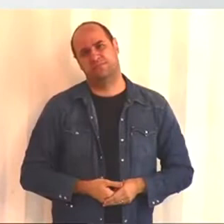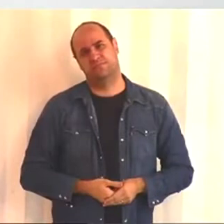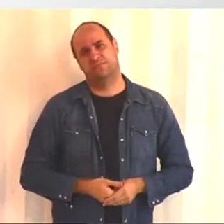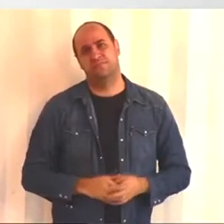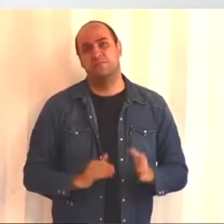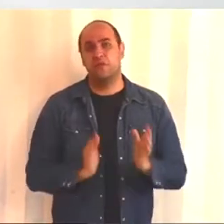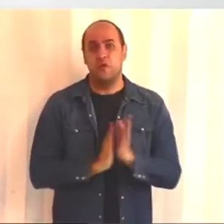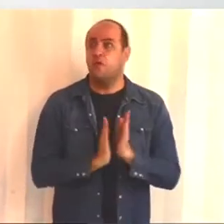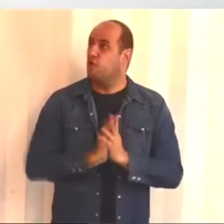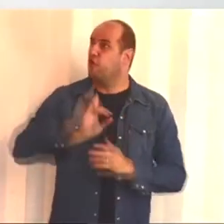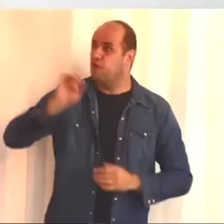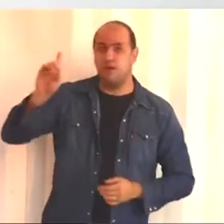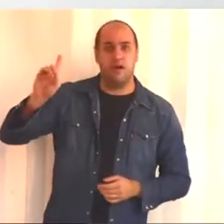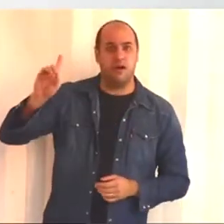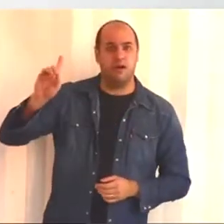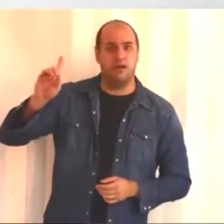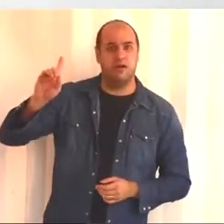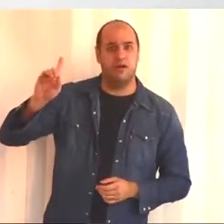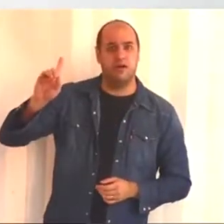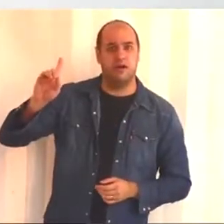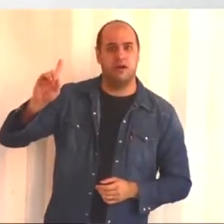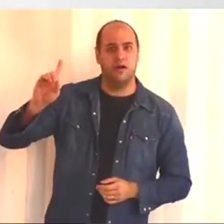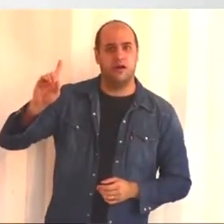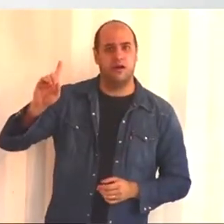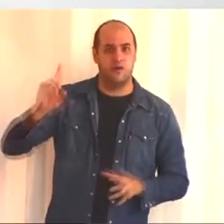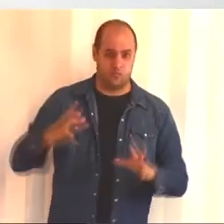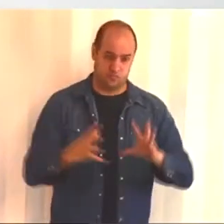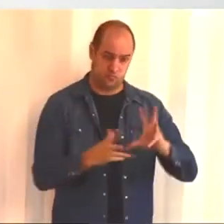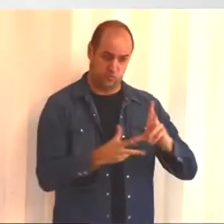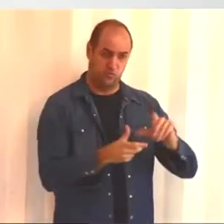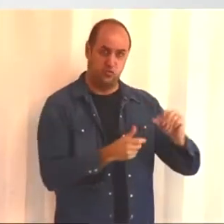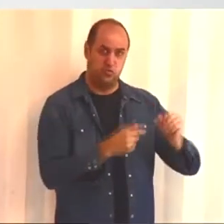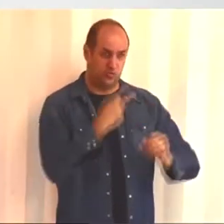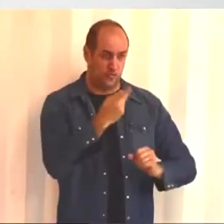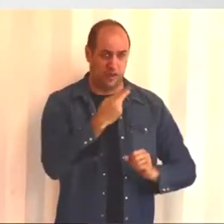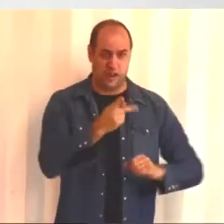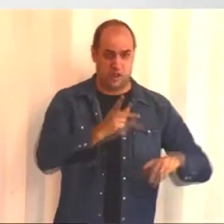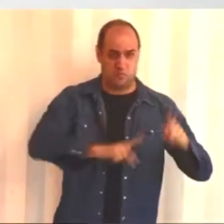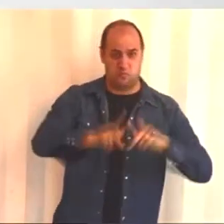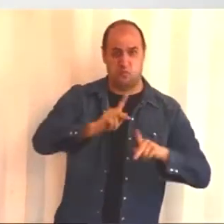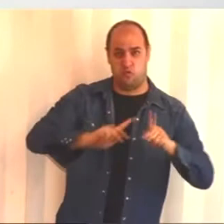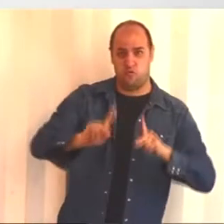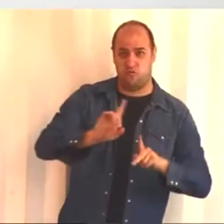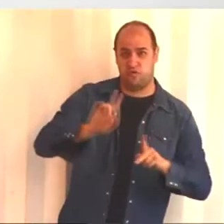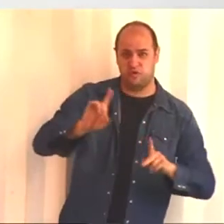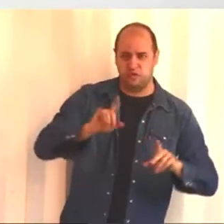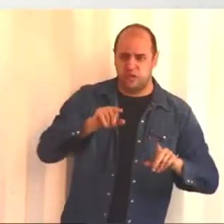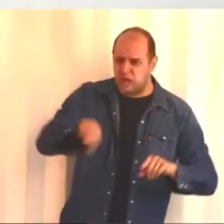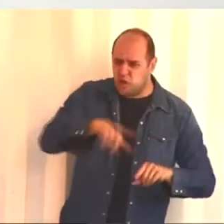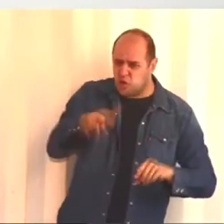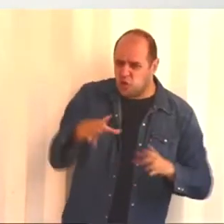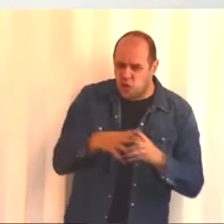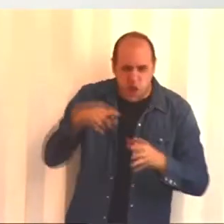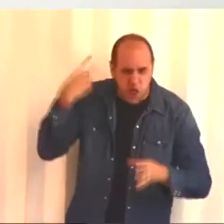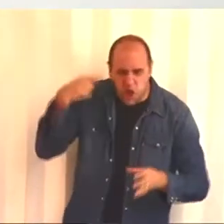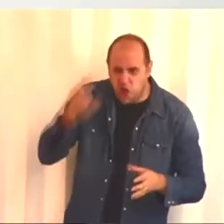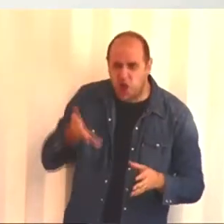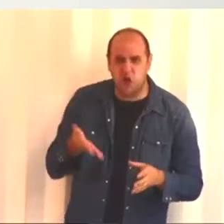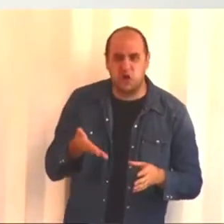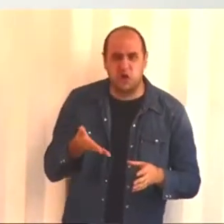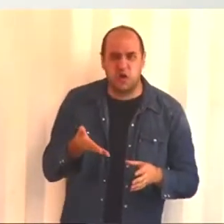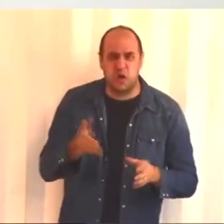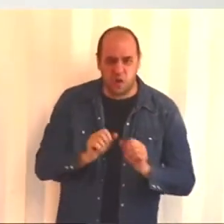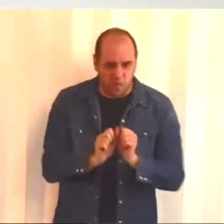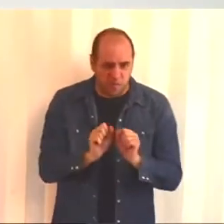Vamos louvar a Deus. Por isso que o mundo chama a igreja, o povo de loucos. Como pode? Eles continuam cantando. No